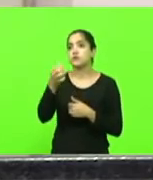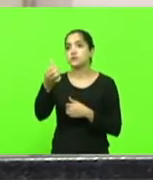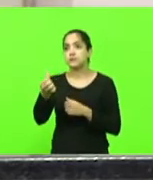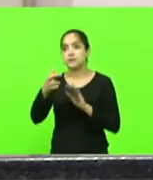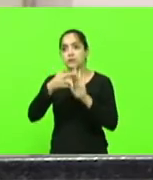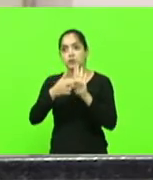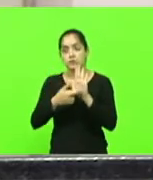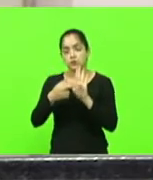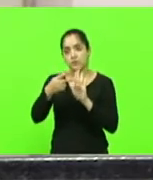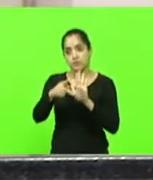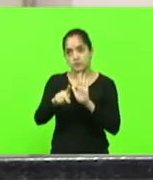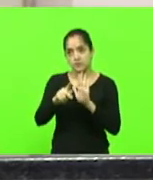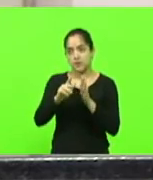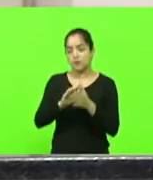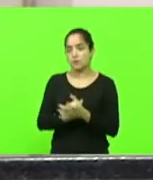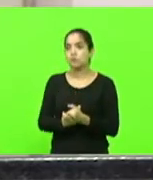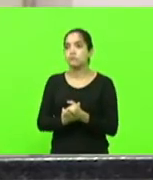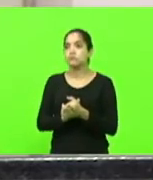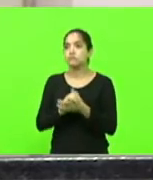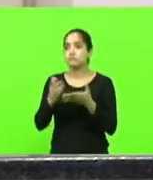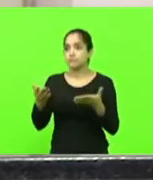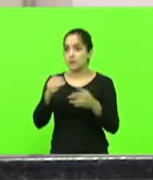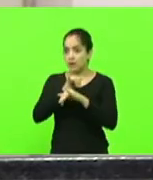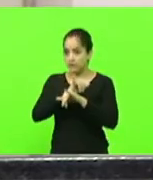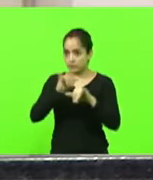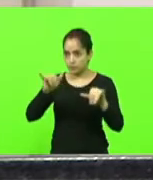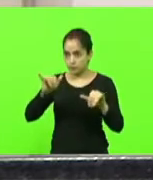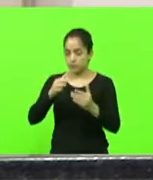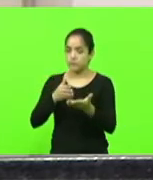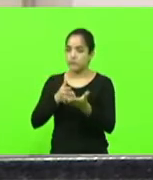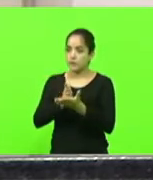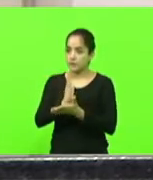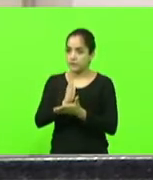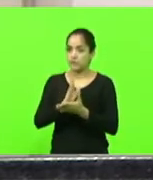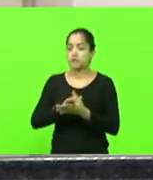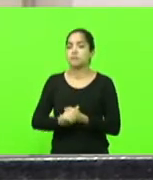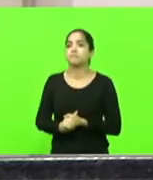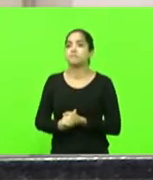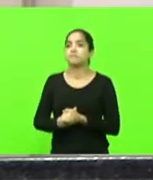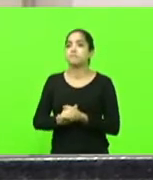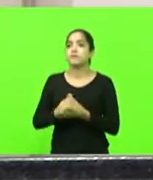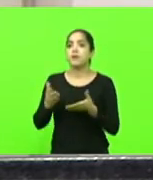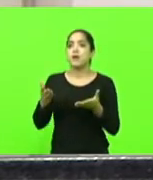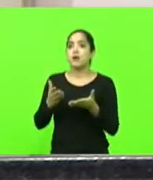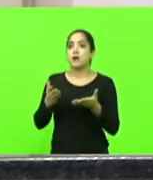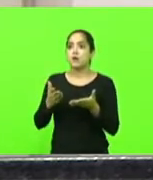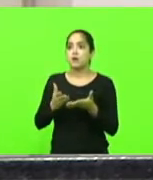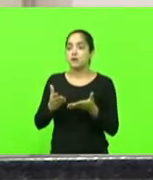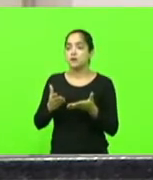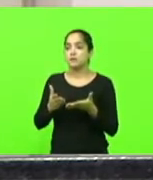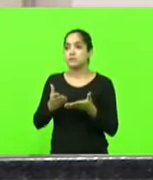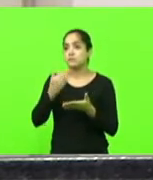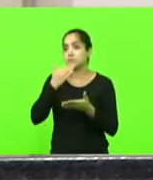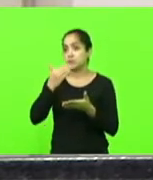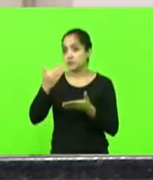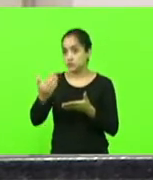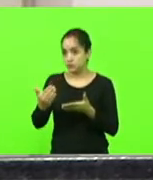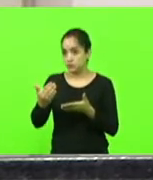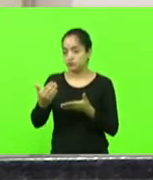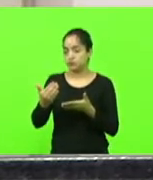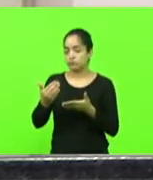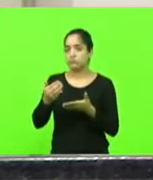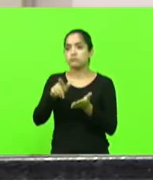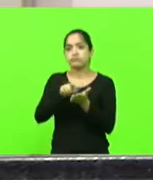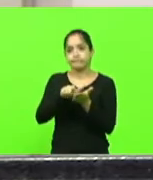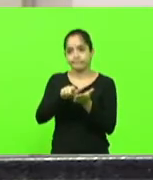regimento interno, o senhor presidente deu-as por aprovadas. Expediente. O senhor presidente solicitou que se